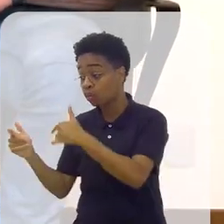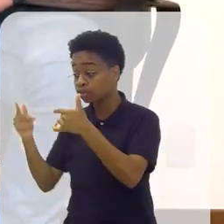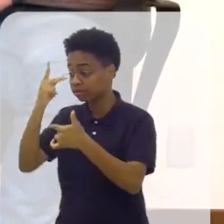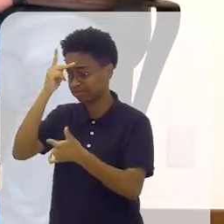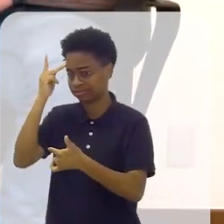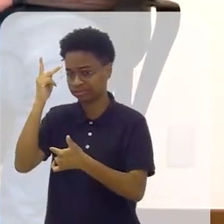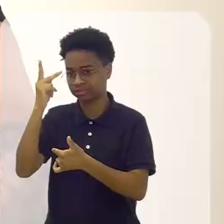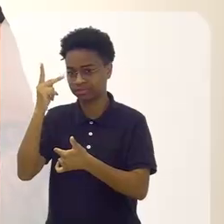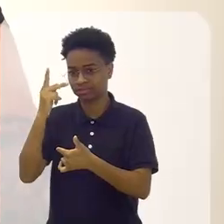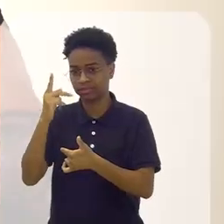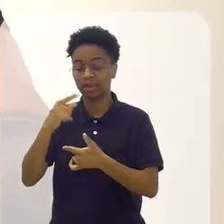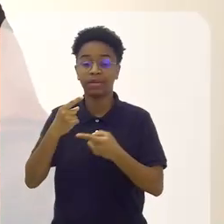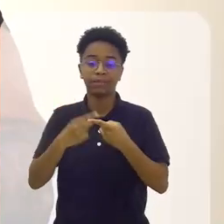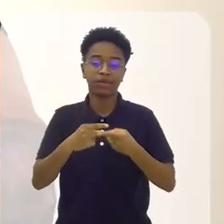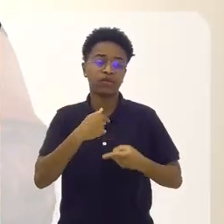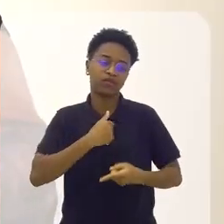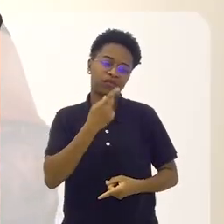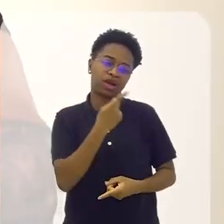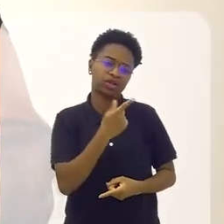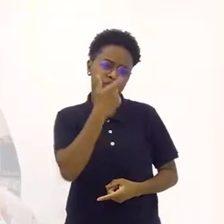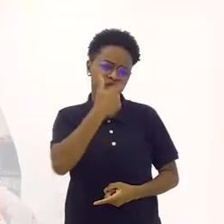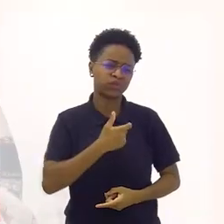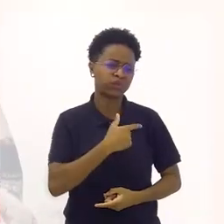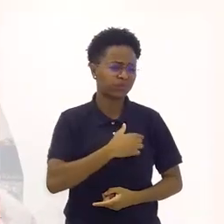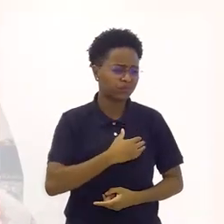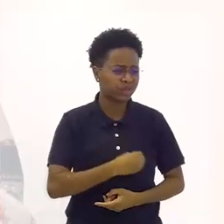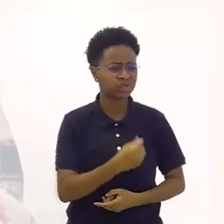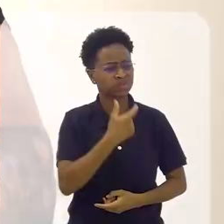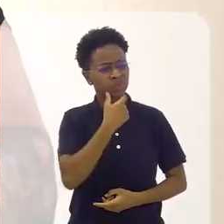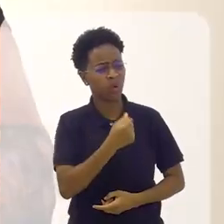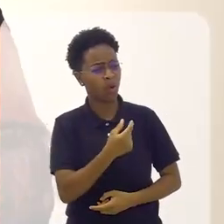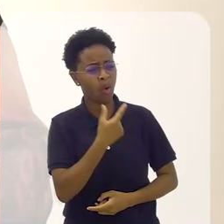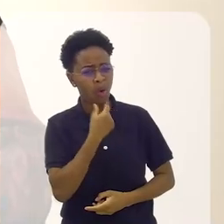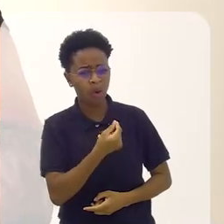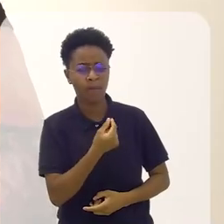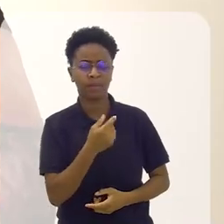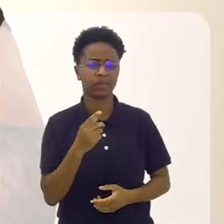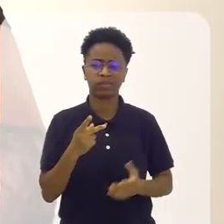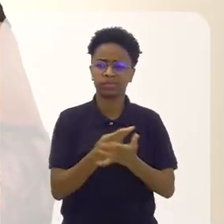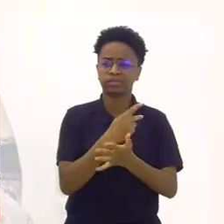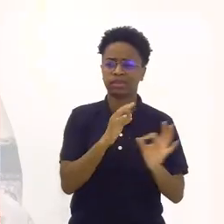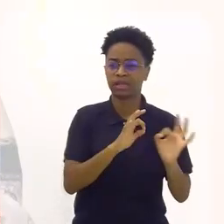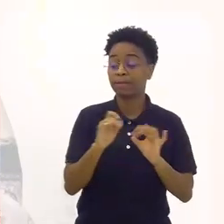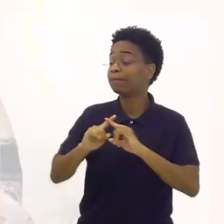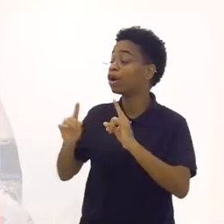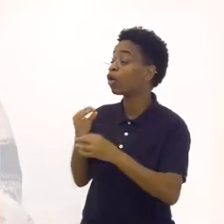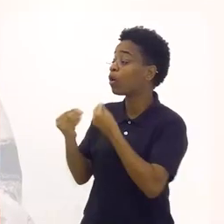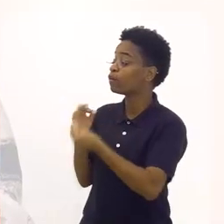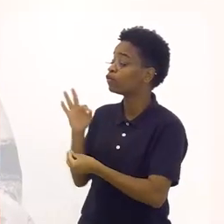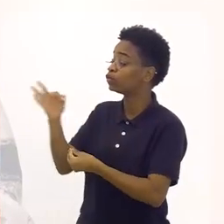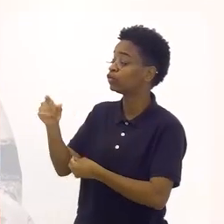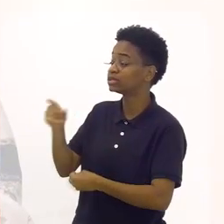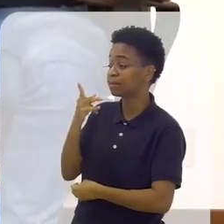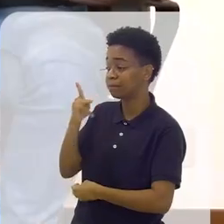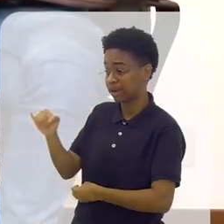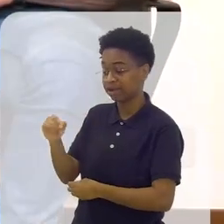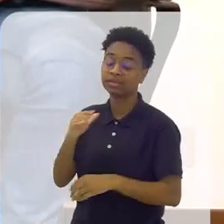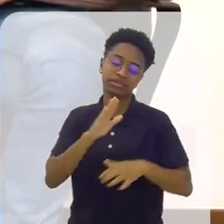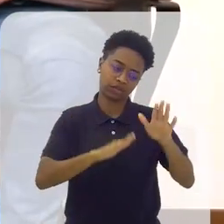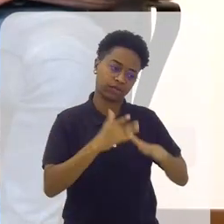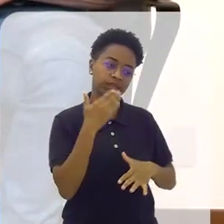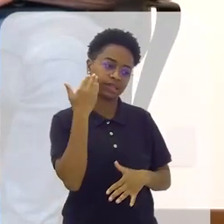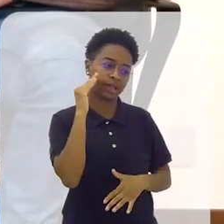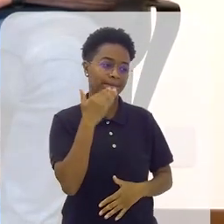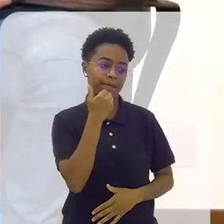são os outros. Eu falo como lado de filho, né? Eu falo, pô, sou um homem, eu acho que não vai acontecer só nada. Só quando você mas for pai. Acontece. É, talvez